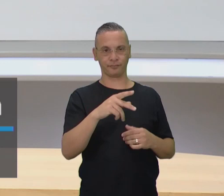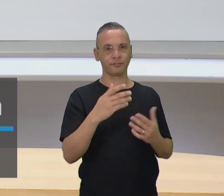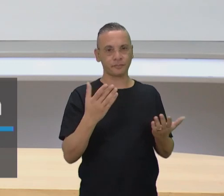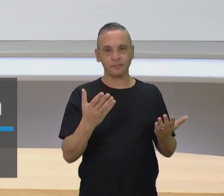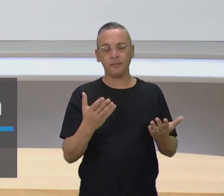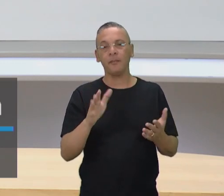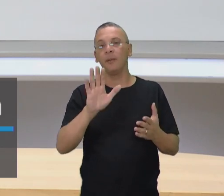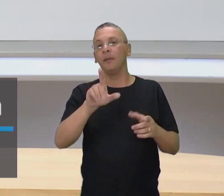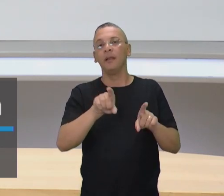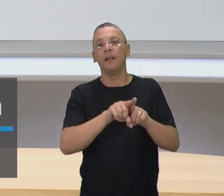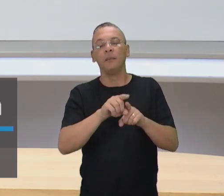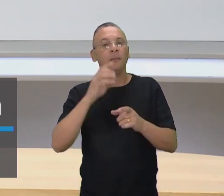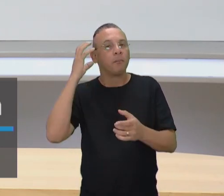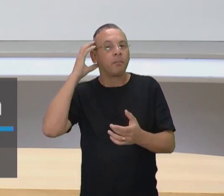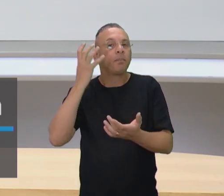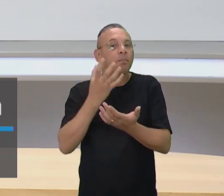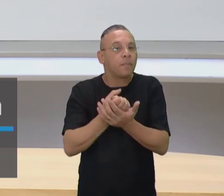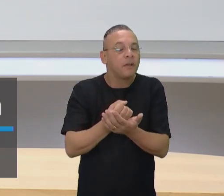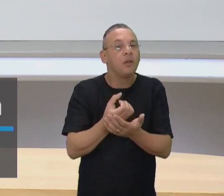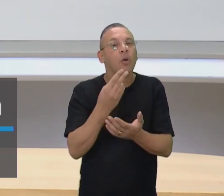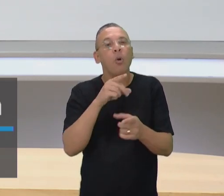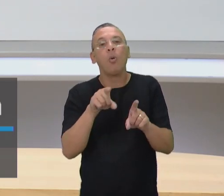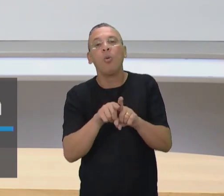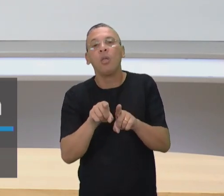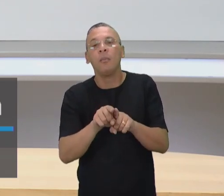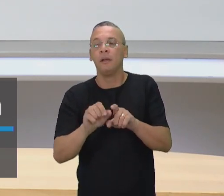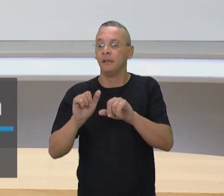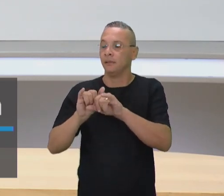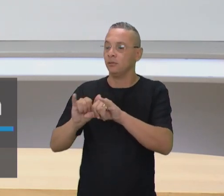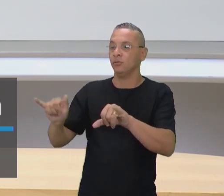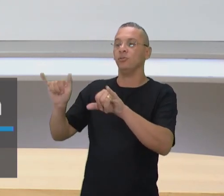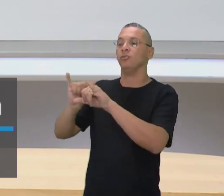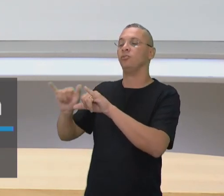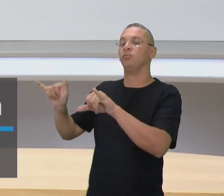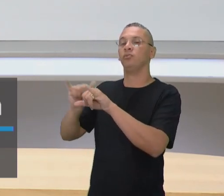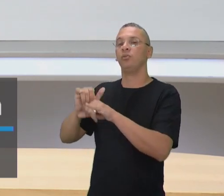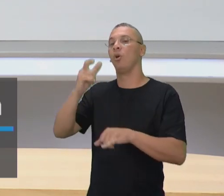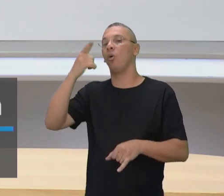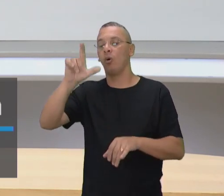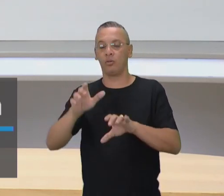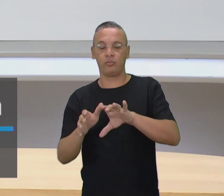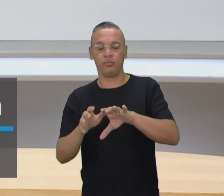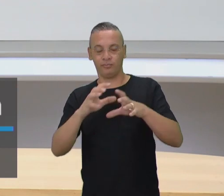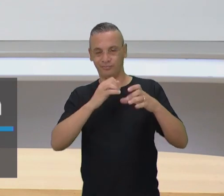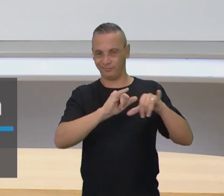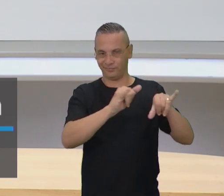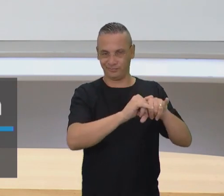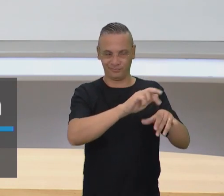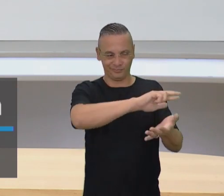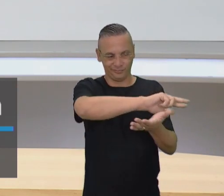podcast, mas além desse veículo que você está acostumado, dessa forma mais